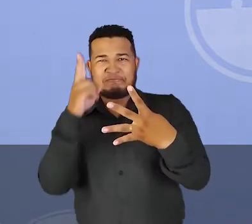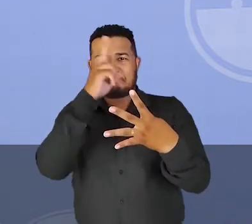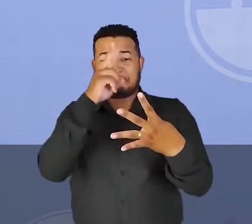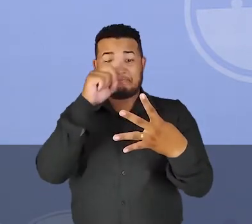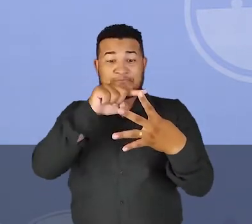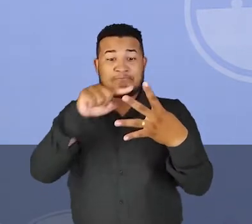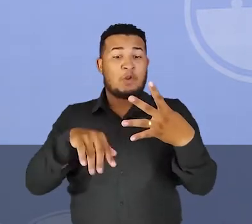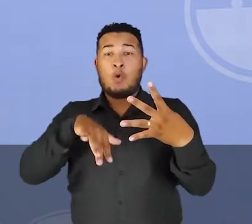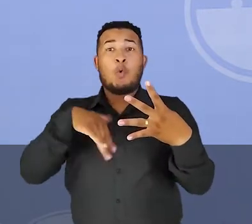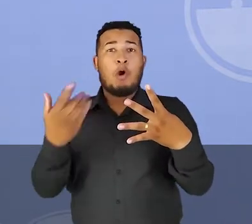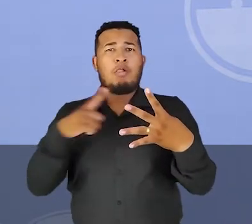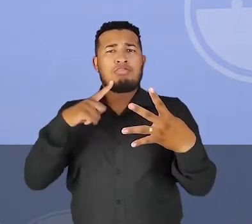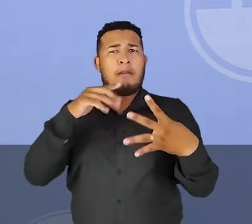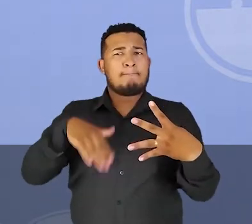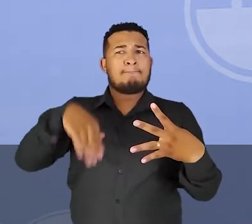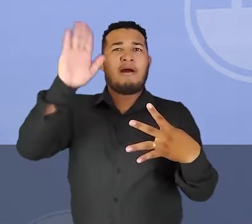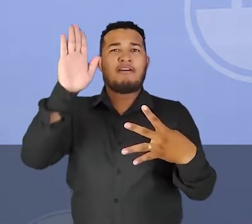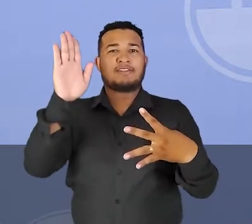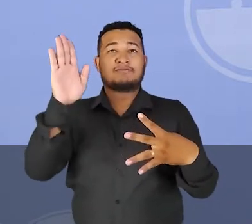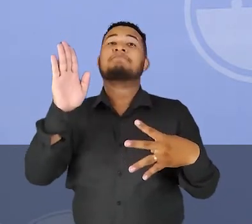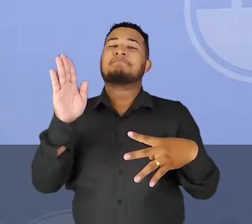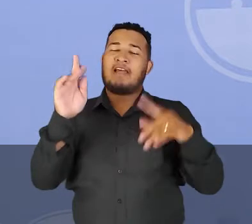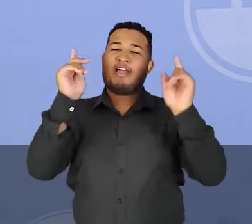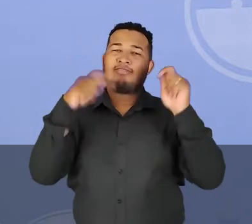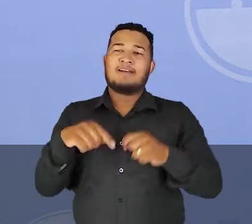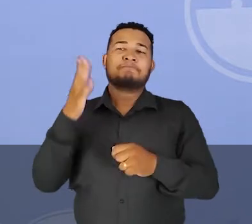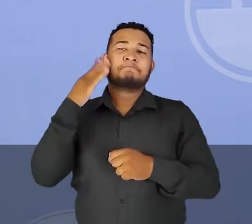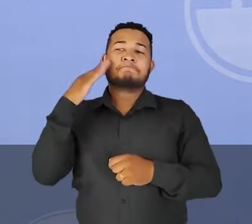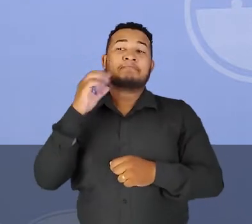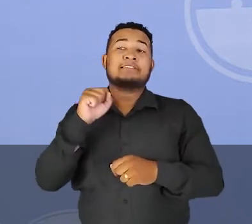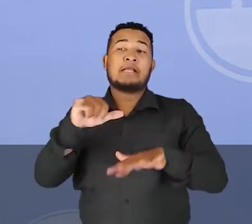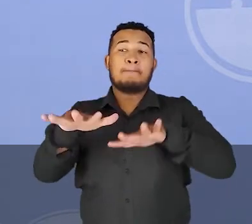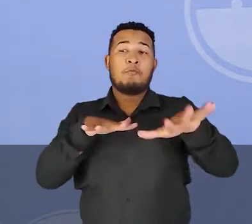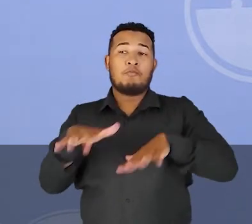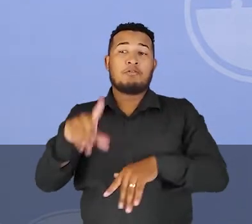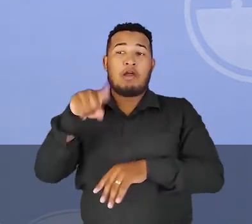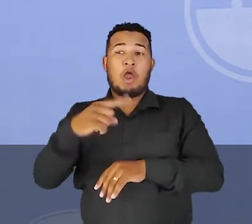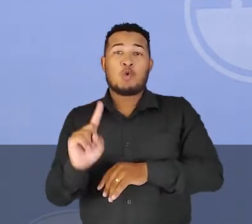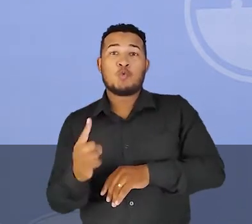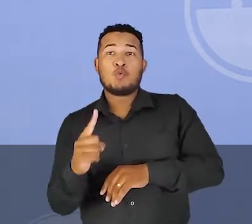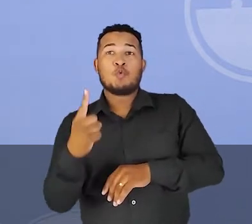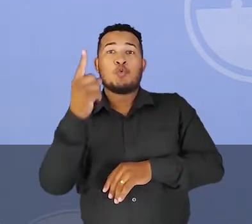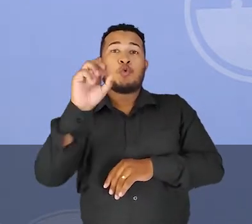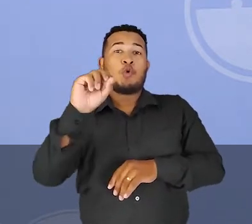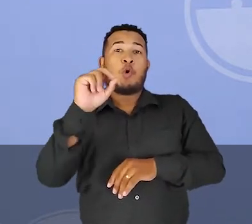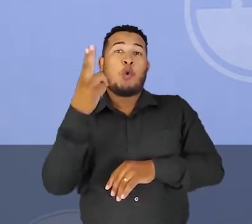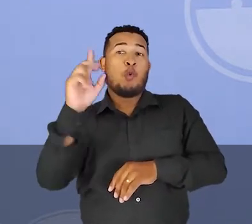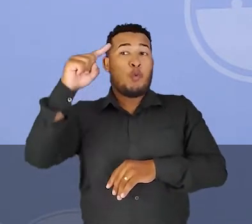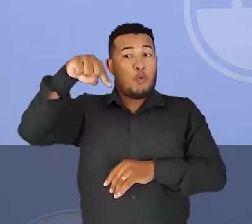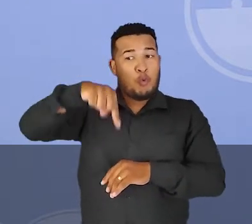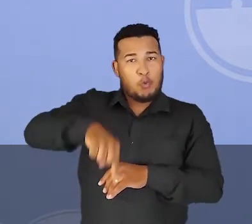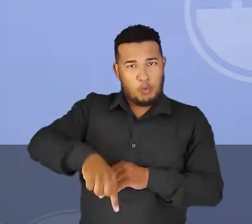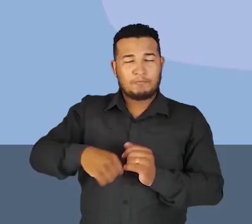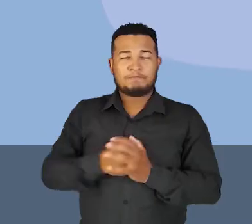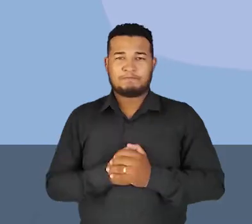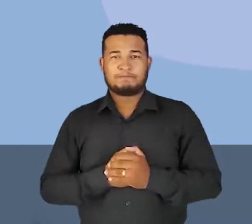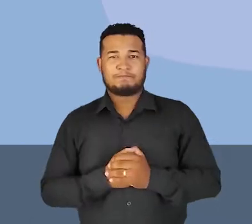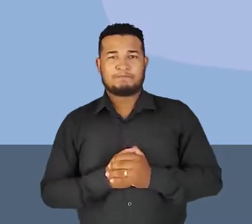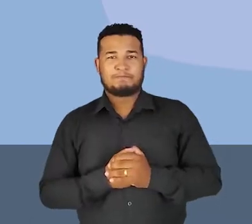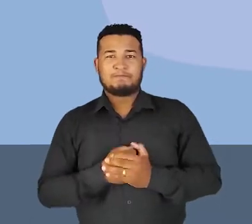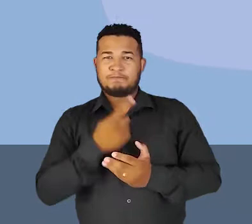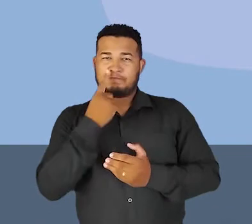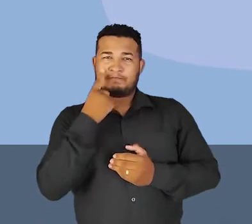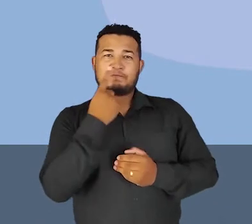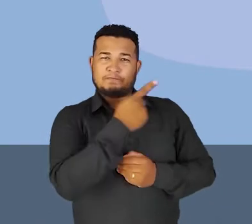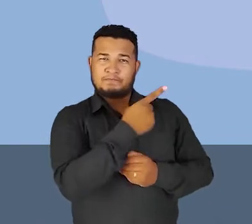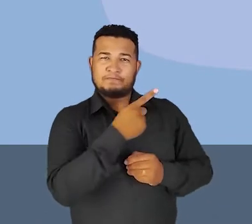partir deste entendimento, iria dizer se o movimento seria de subida ou se seria de descida. Vamos ao slide. Observe que